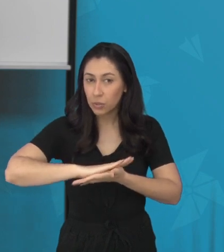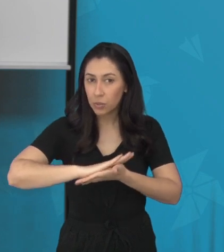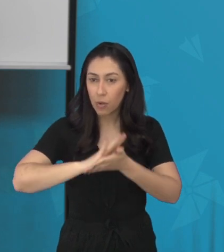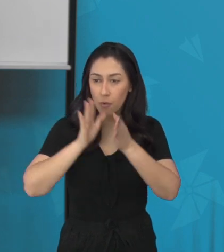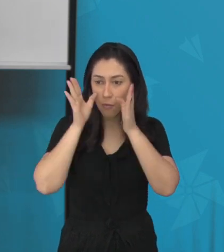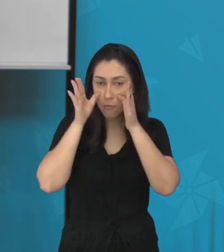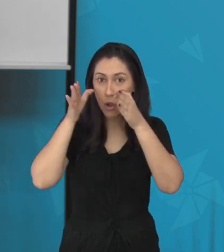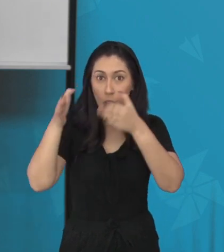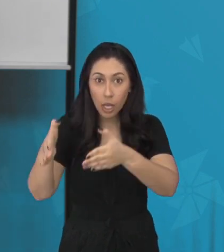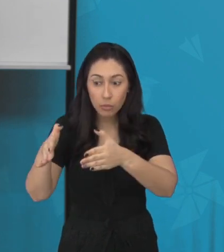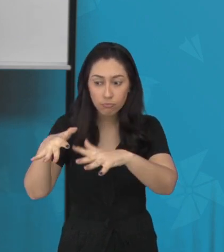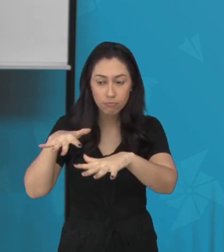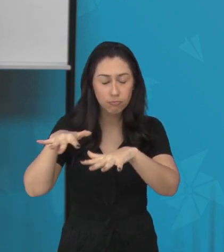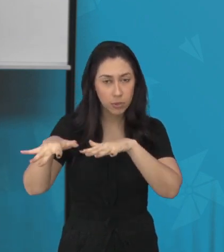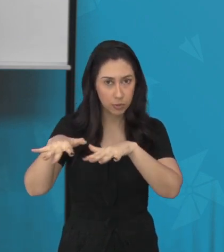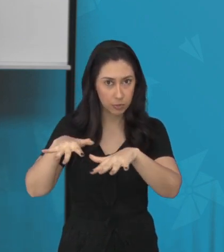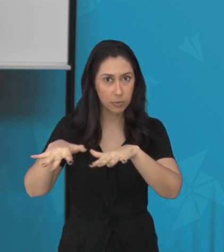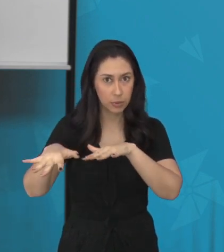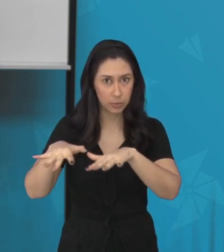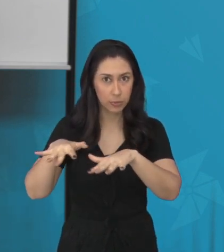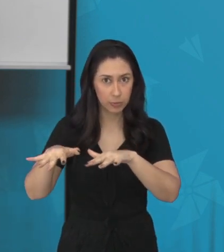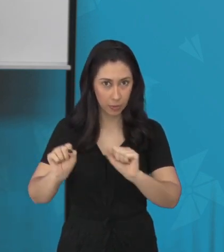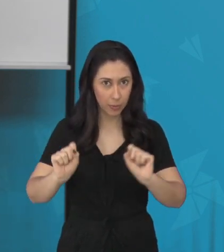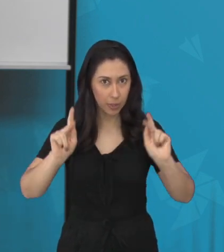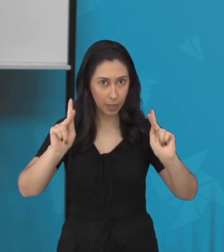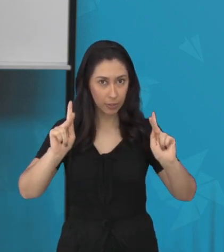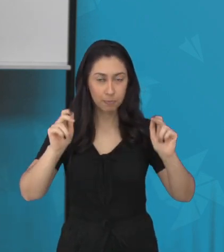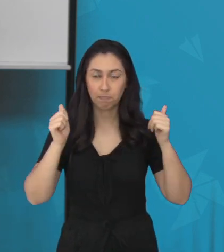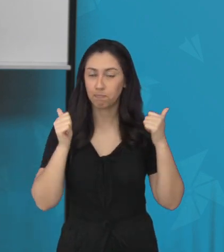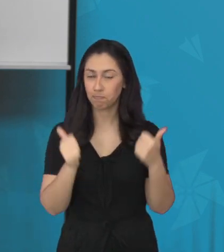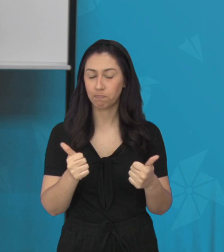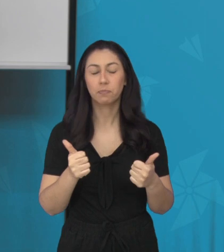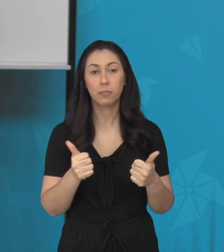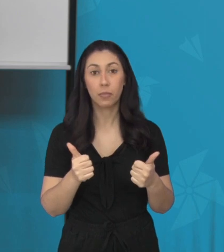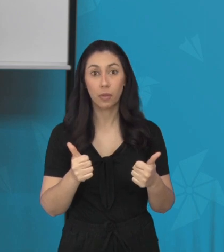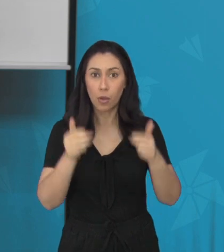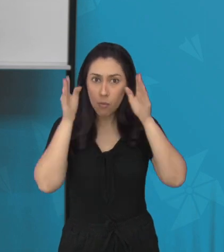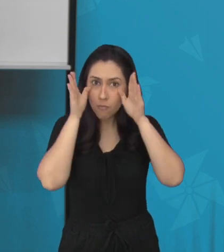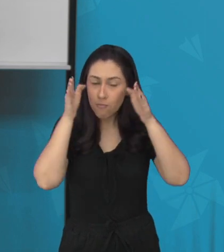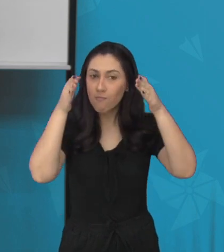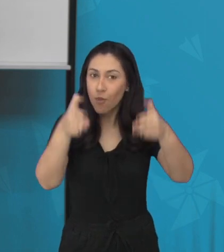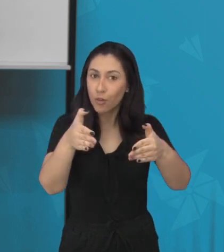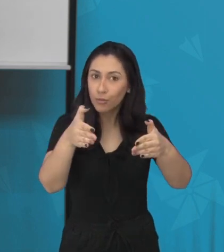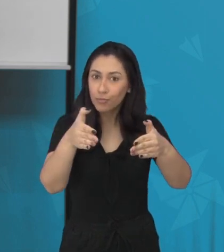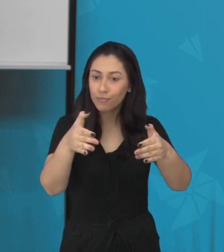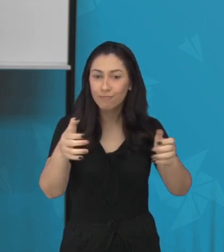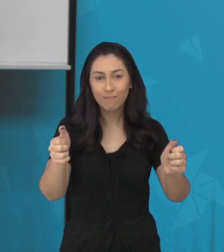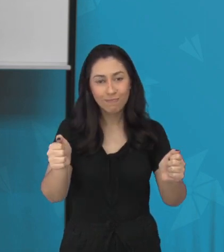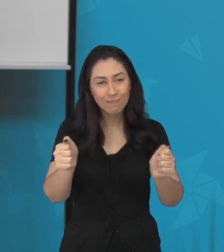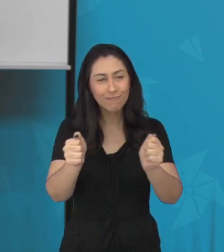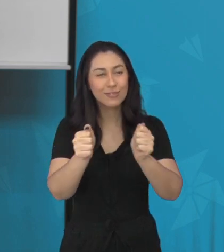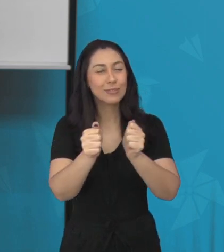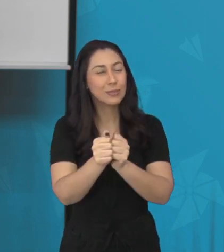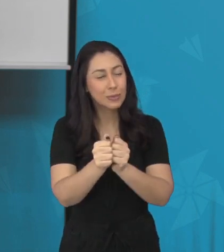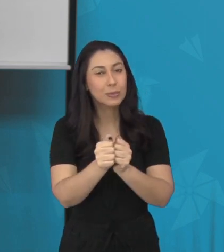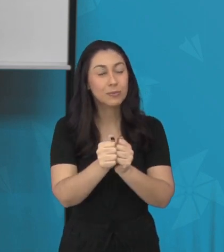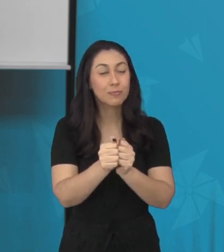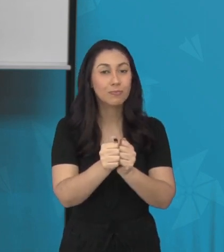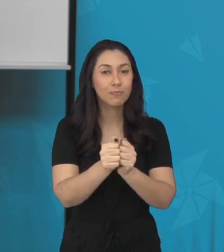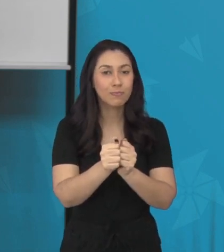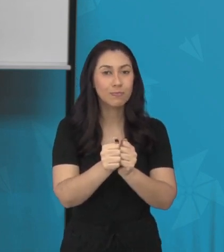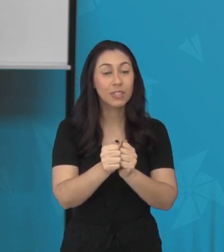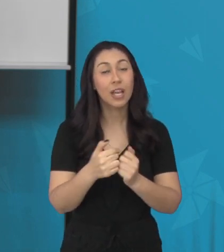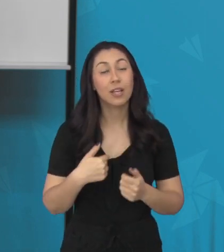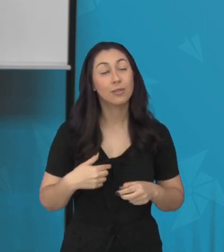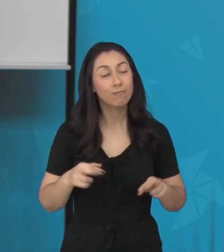de atrito dinâmica. Tá bom? Se concentrem, vamos juntos.